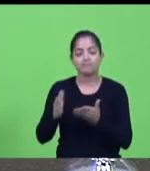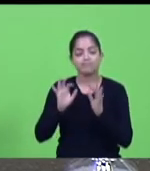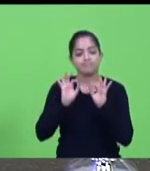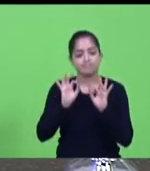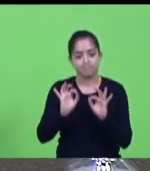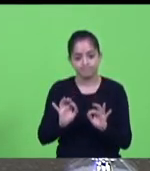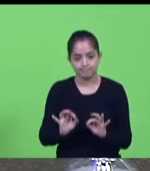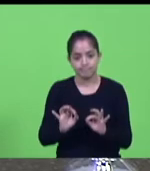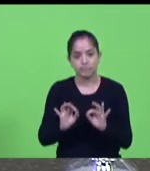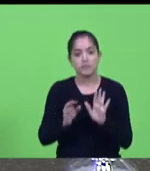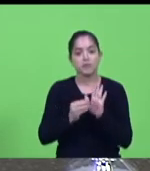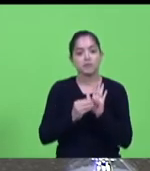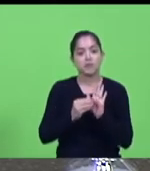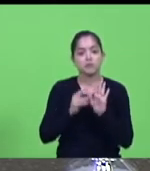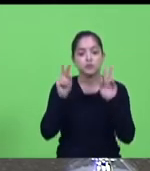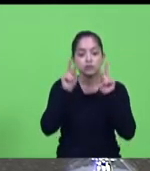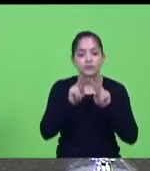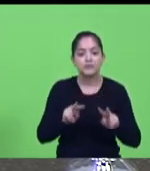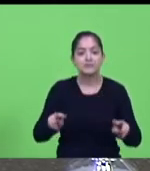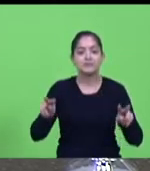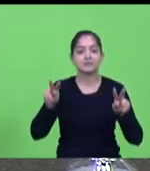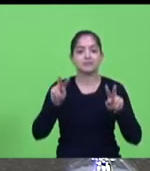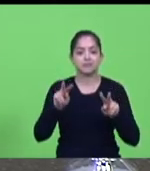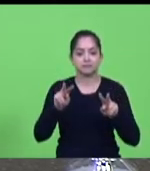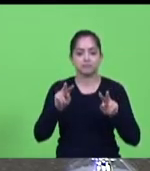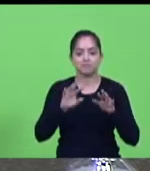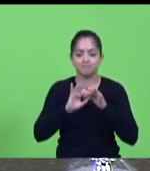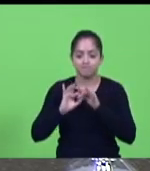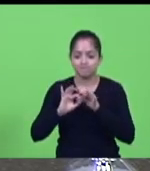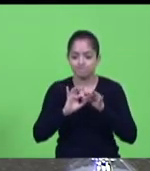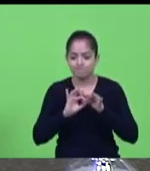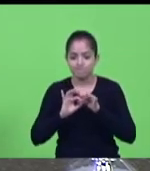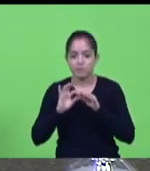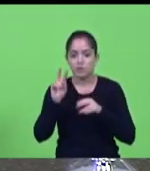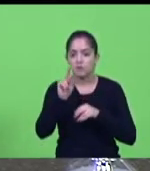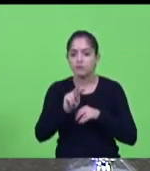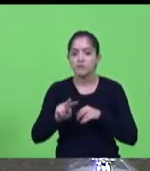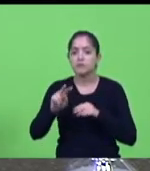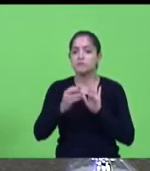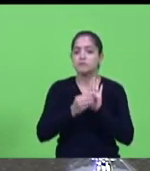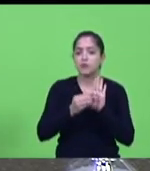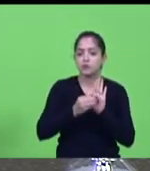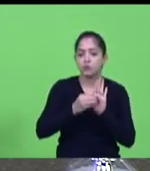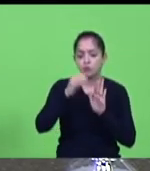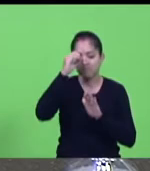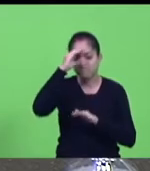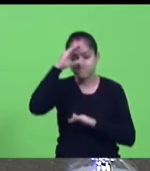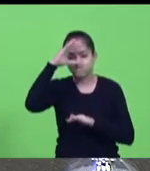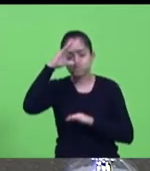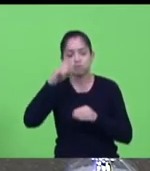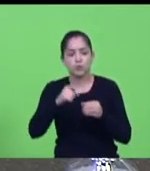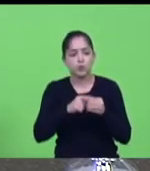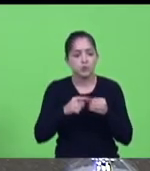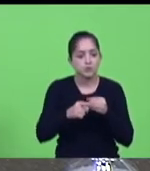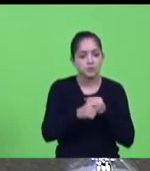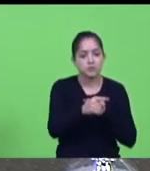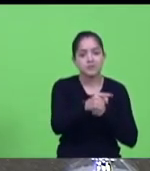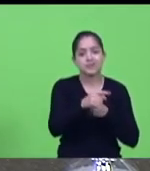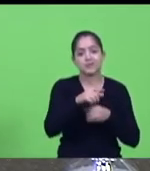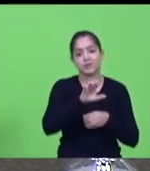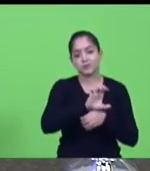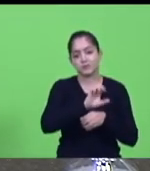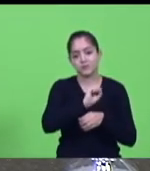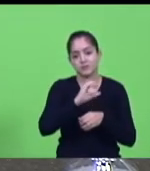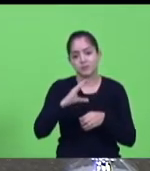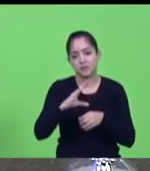que faltou visão de conjunto, faltou conhecer o interior de nosso Estado,